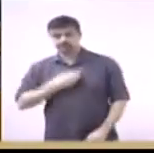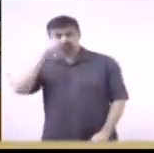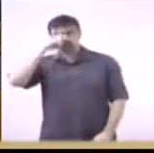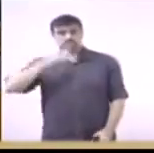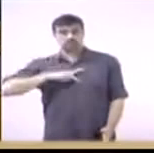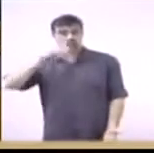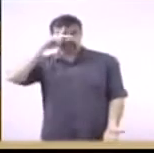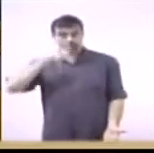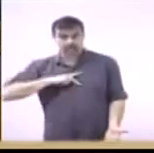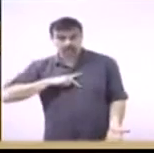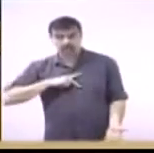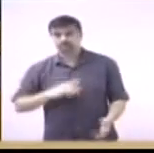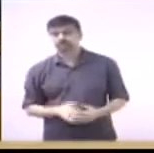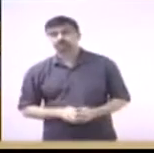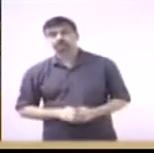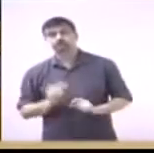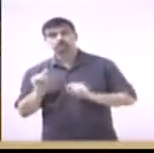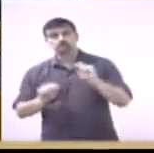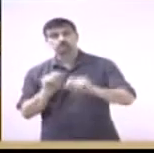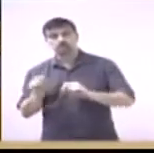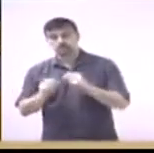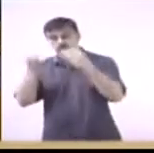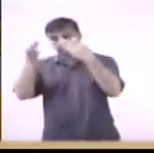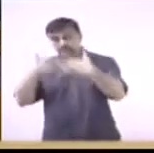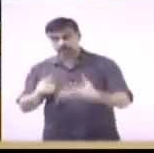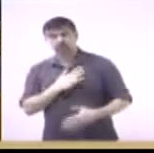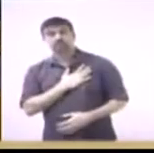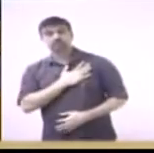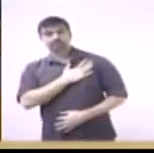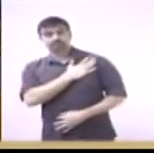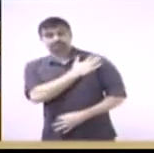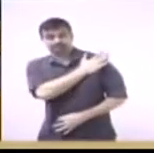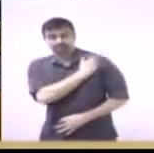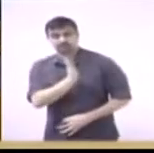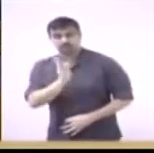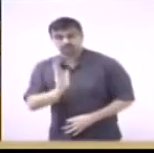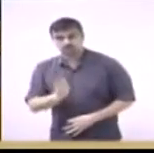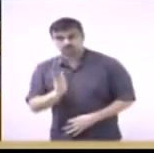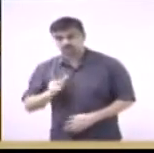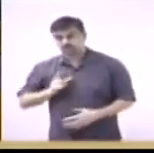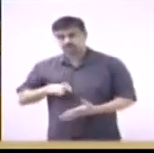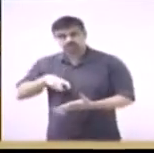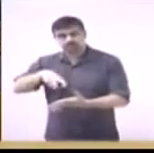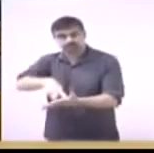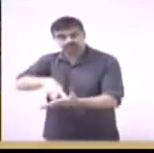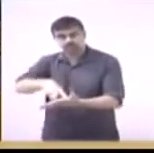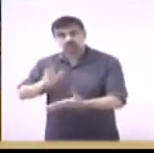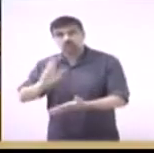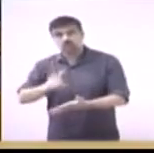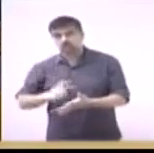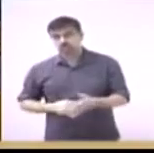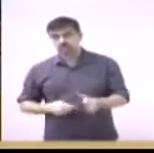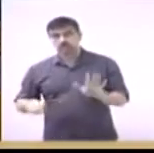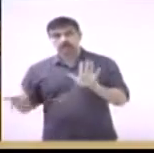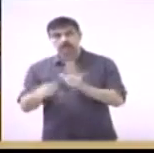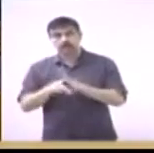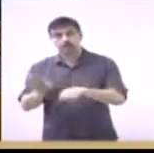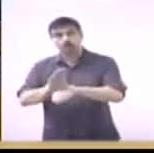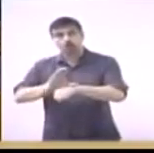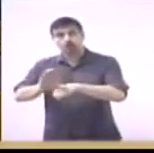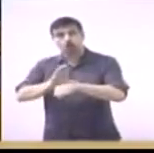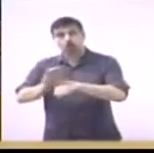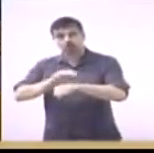entende. Mas eu falo assim que a discriminação ela já é punida e ela já é prevista pela própria